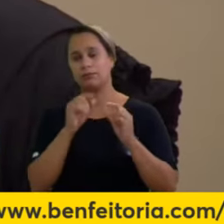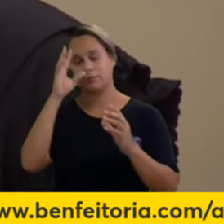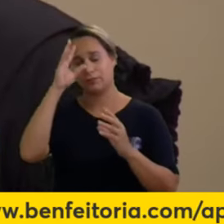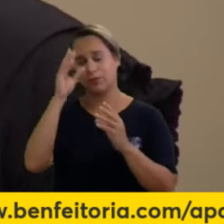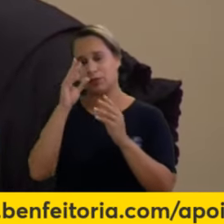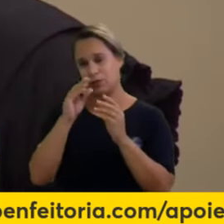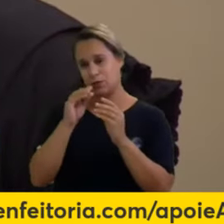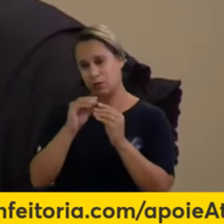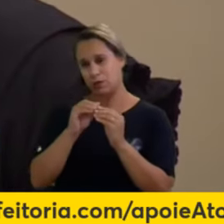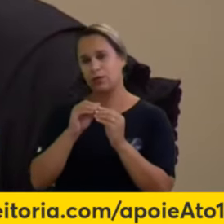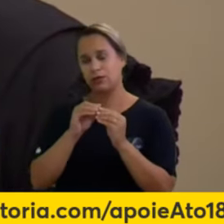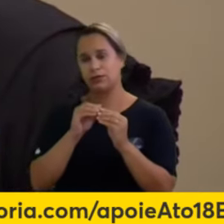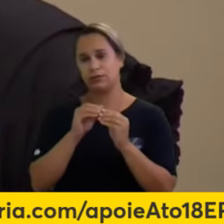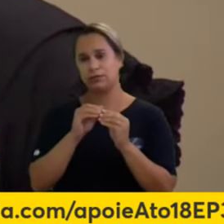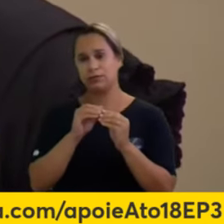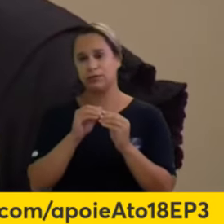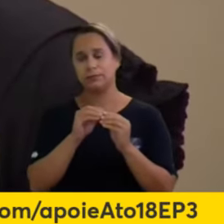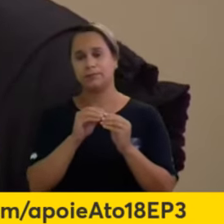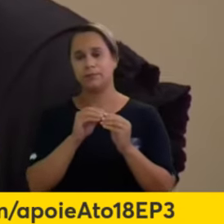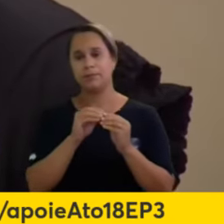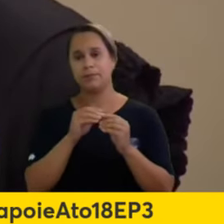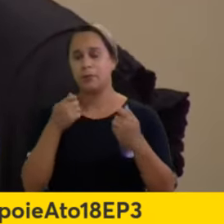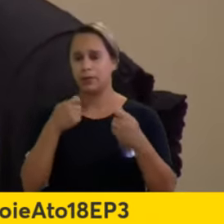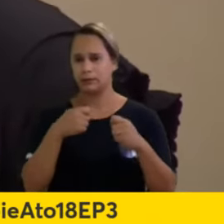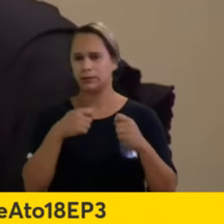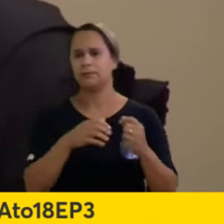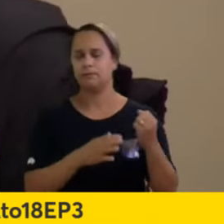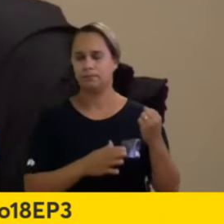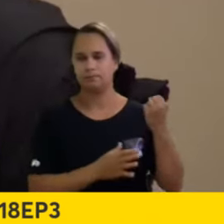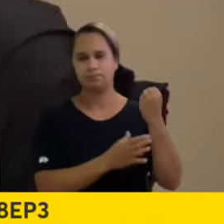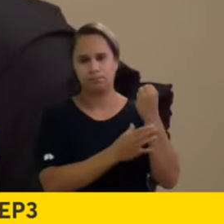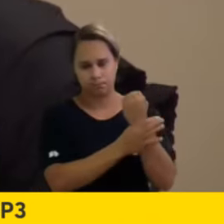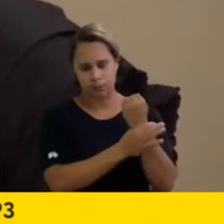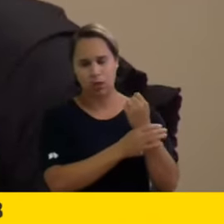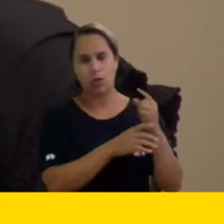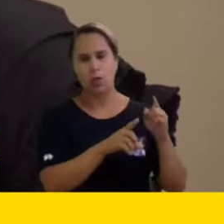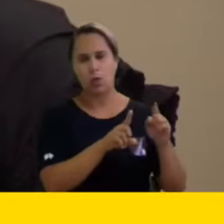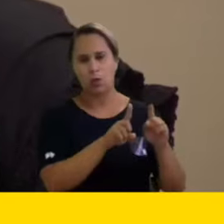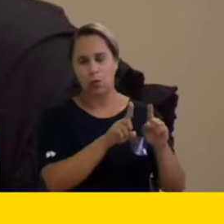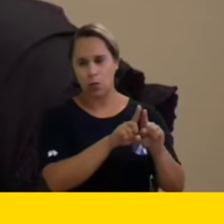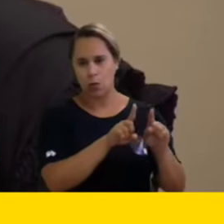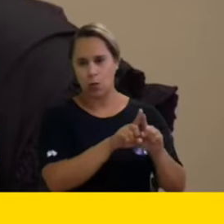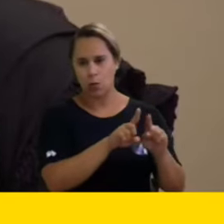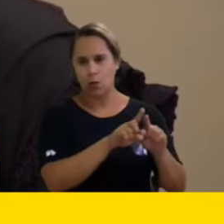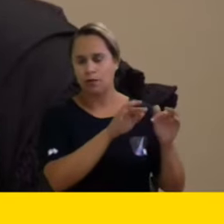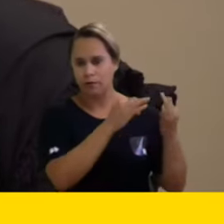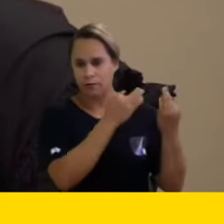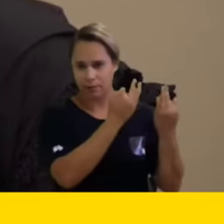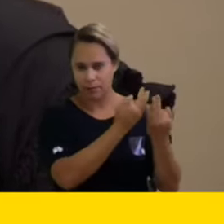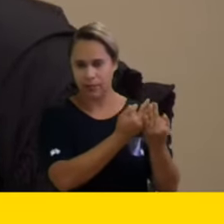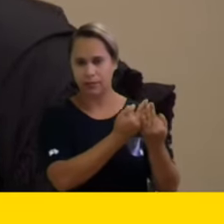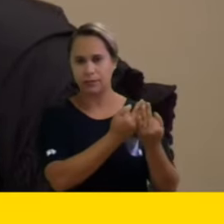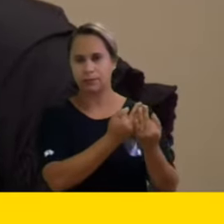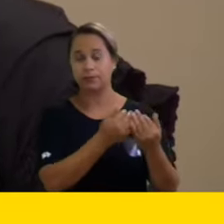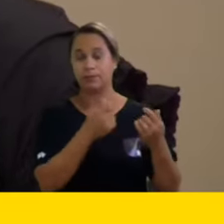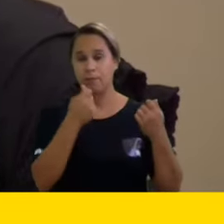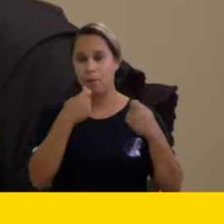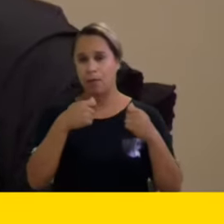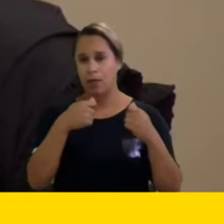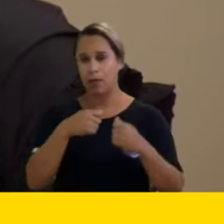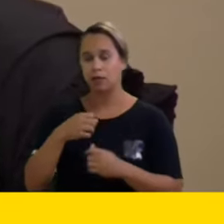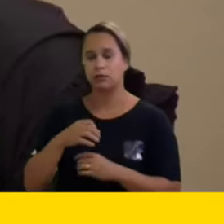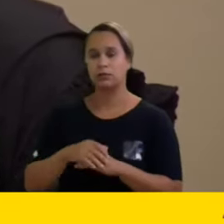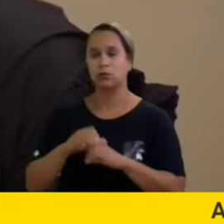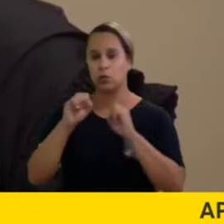segurança pessoal escorta escolta armada tanto que após eleito com acirramento das ameaças houve a necessidade do Senado por sua